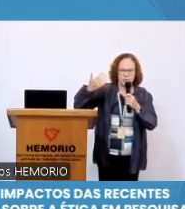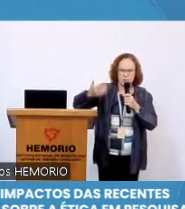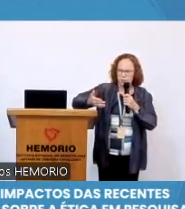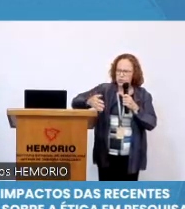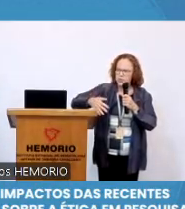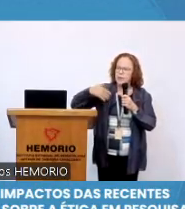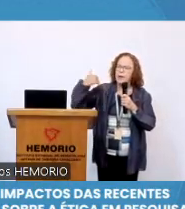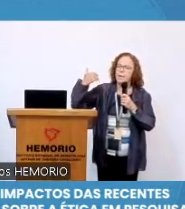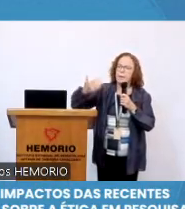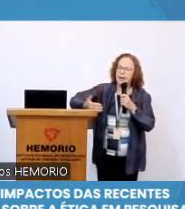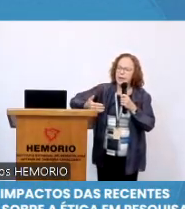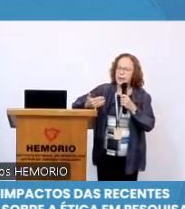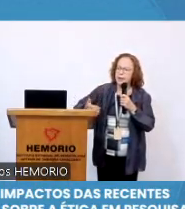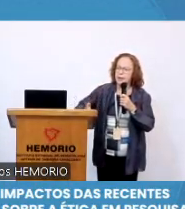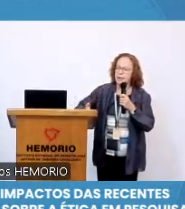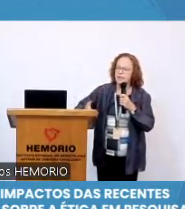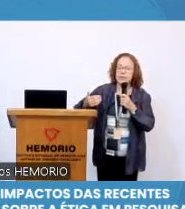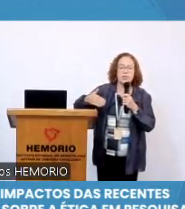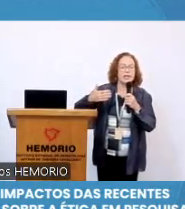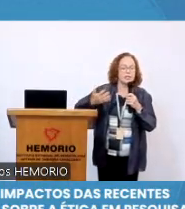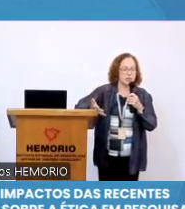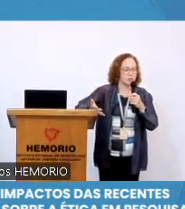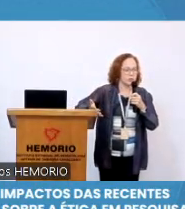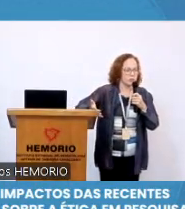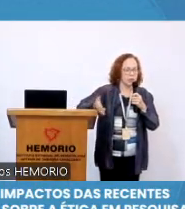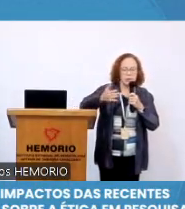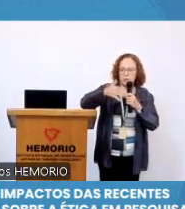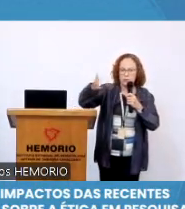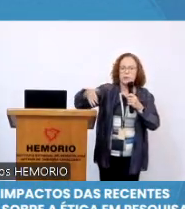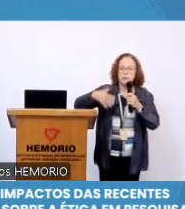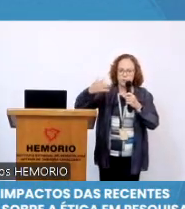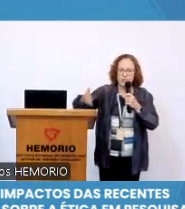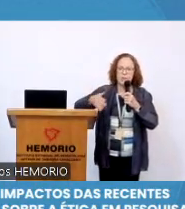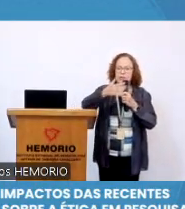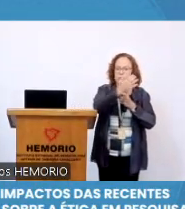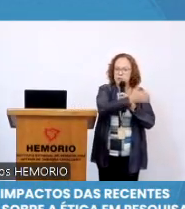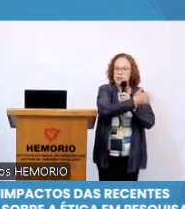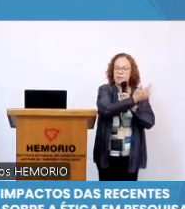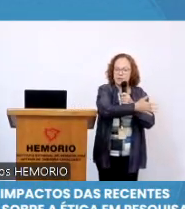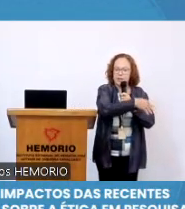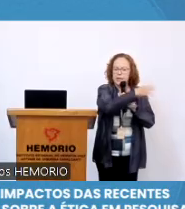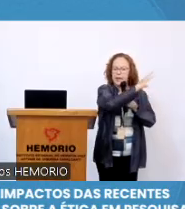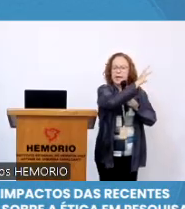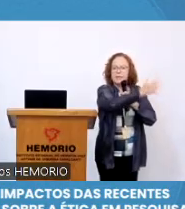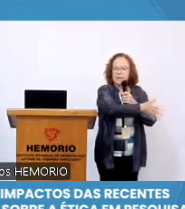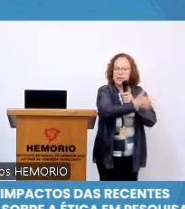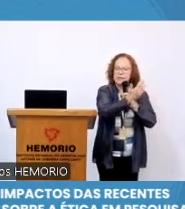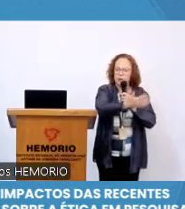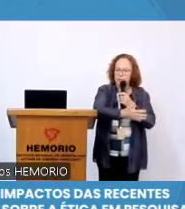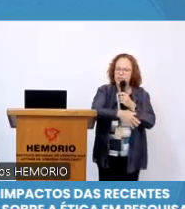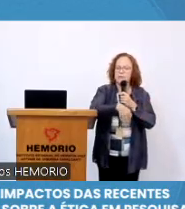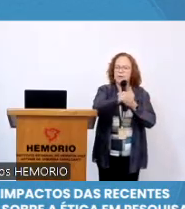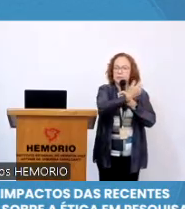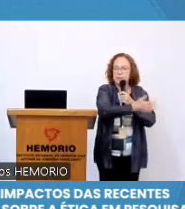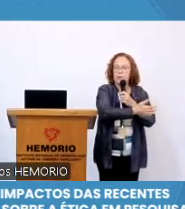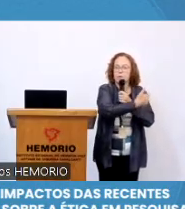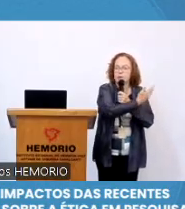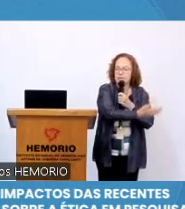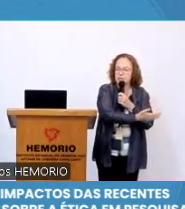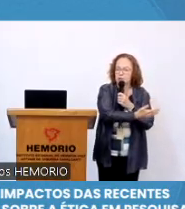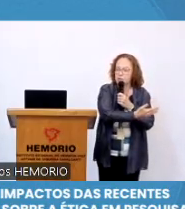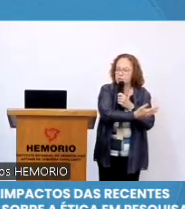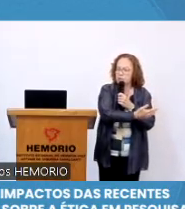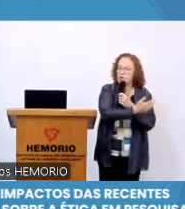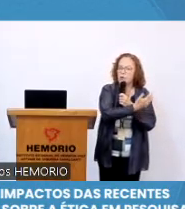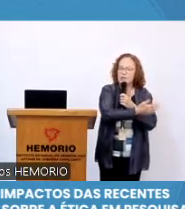médicos de saúde para fins de registro, né? Então, todos os medicamentos tinham que passar, né, seguir essa normativa, que são o que